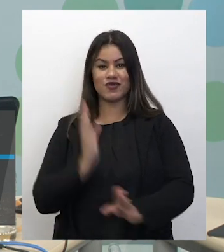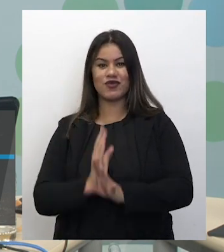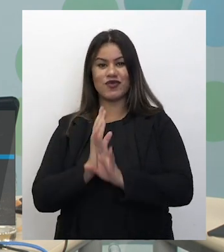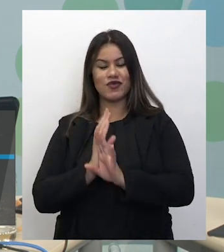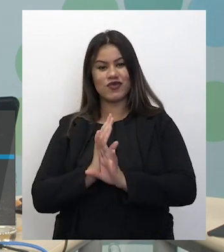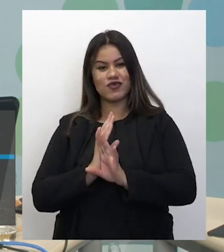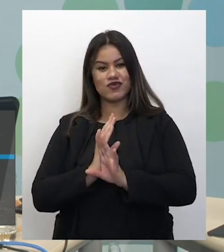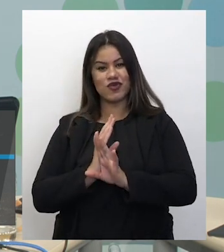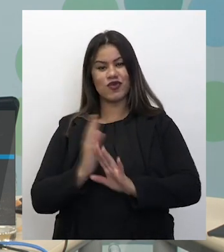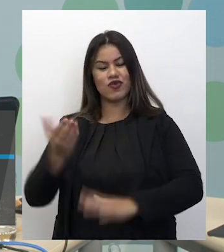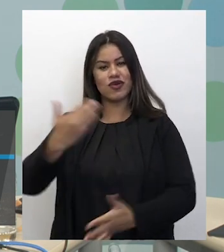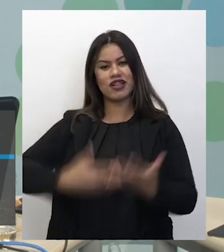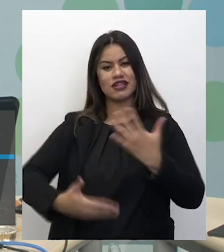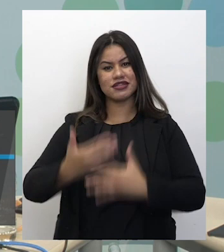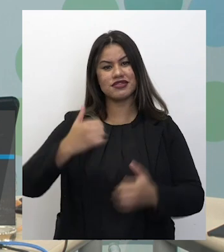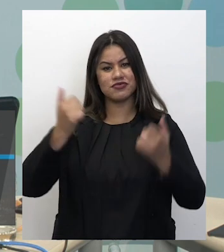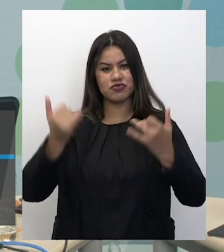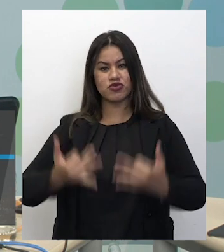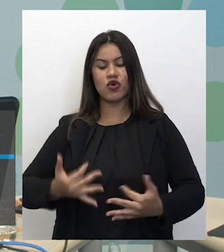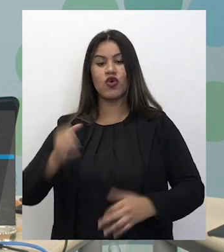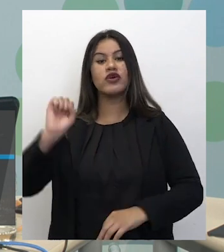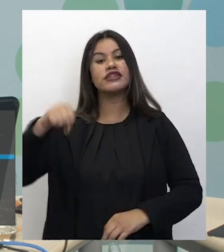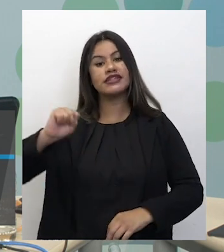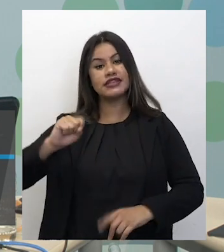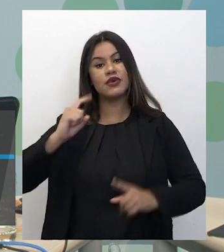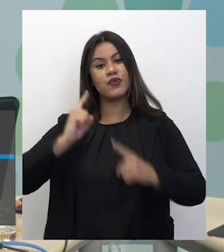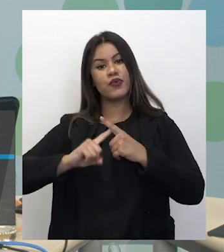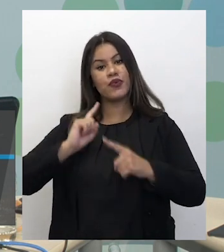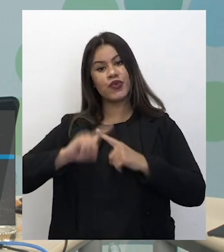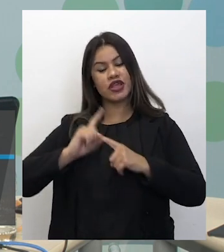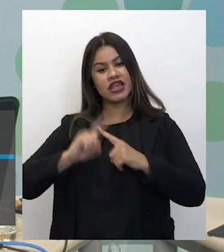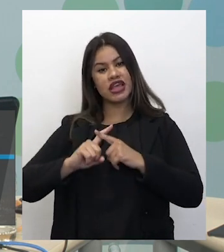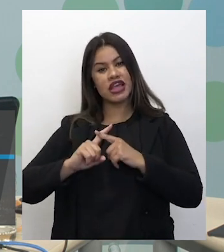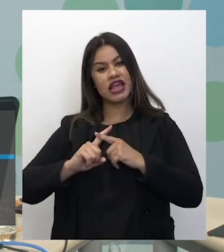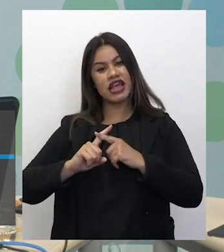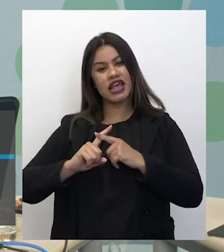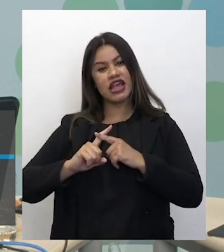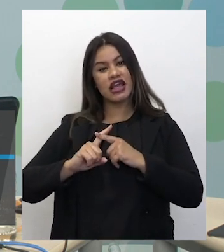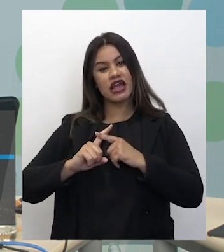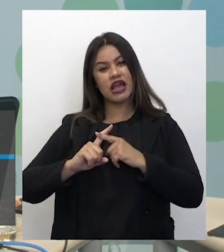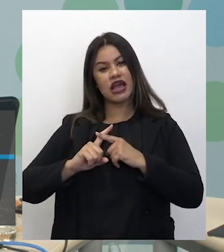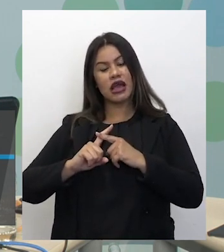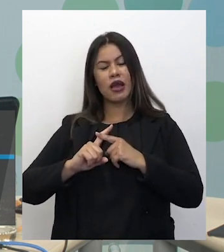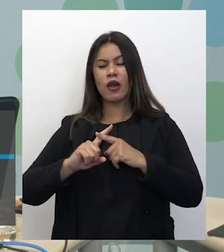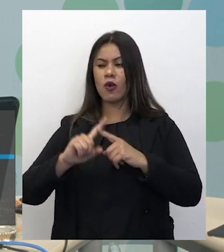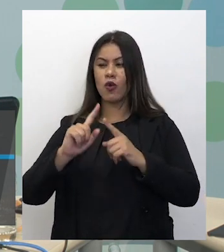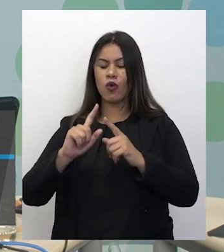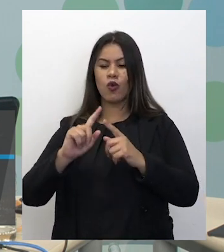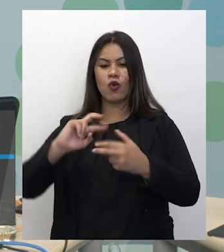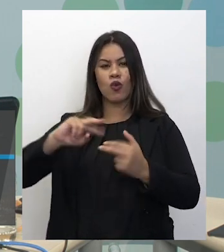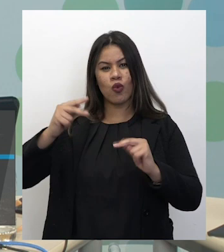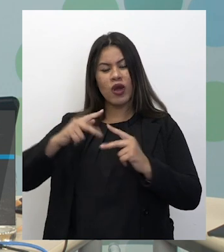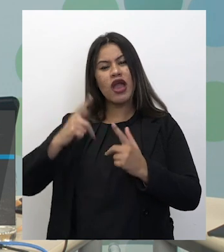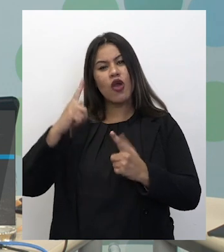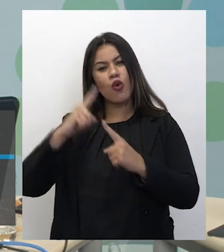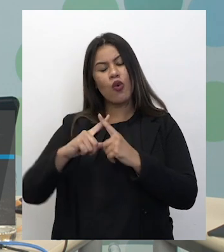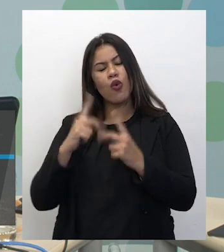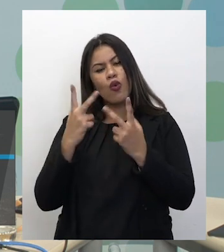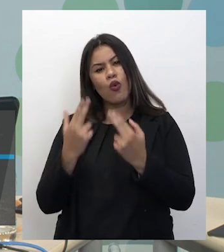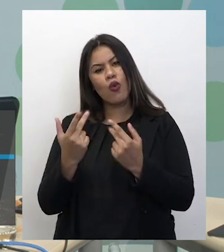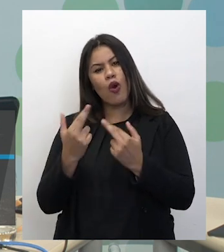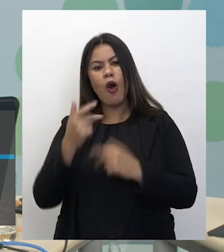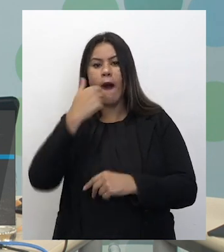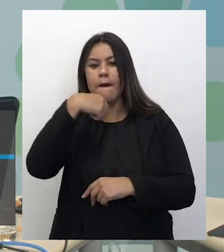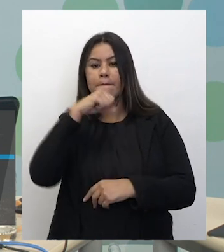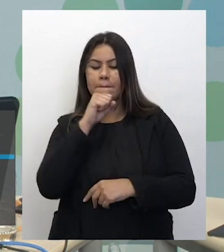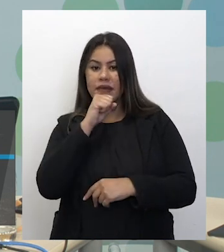uma correlação que ela escreveu, sim, pois está bem parecido com a mãe. Ana Gabriela, que a gente não vai voltar